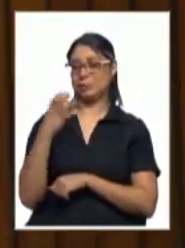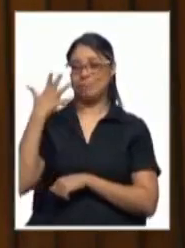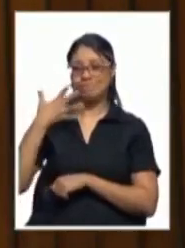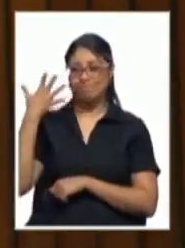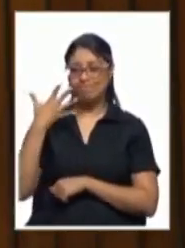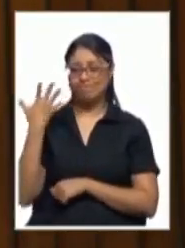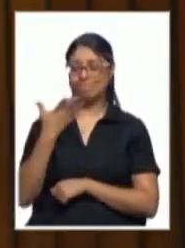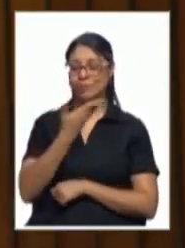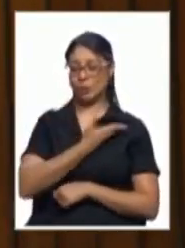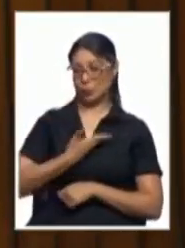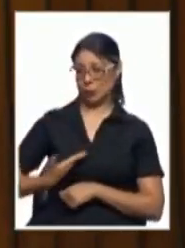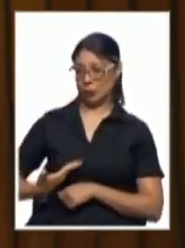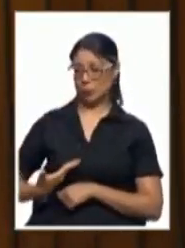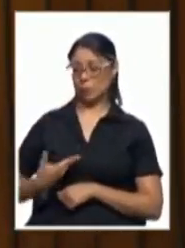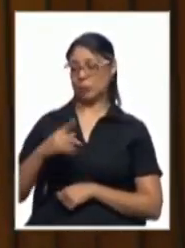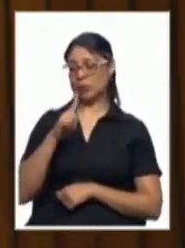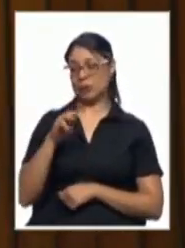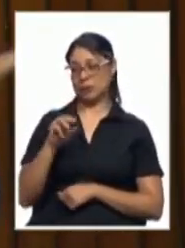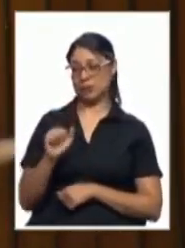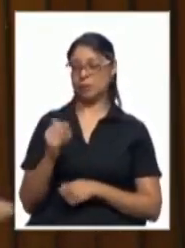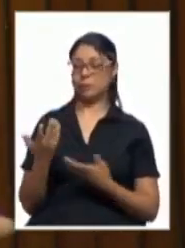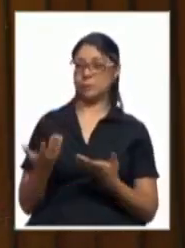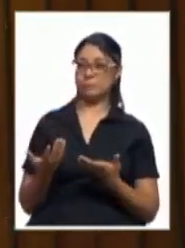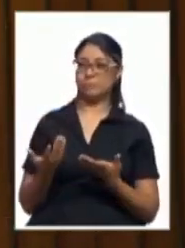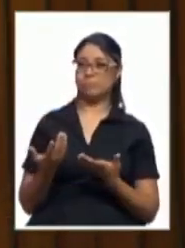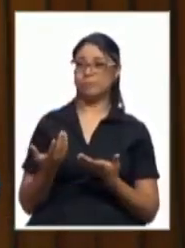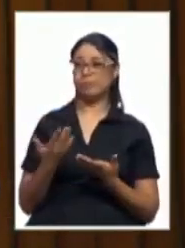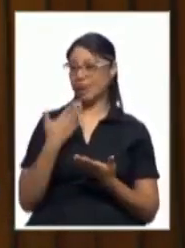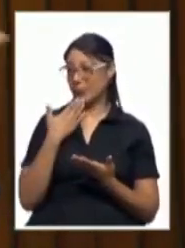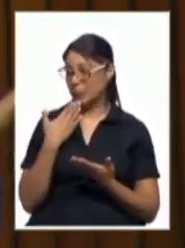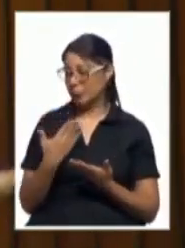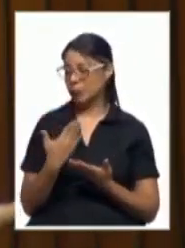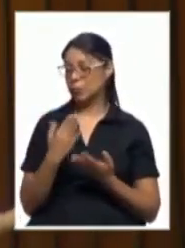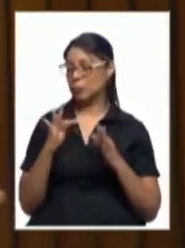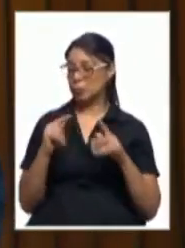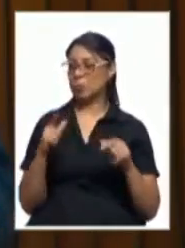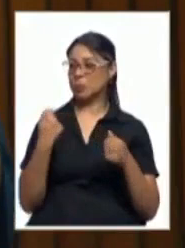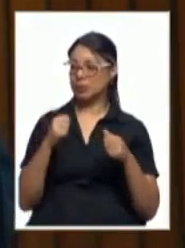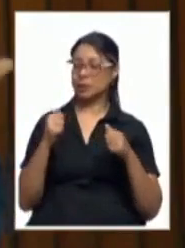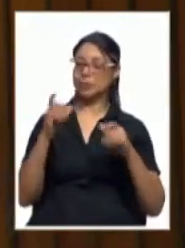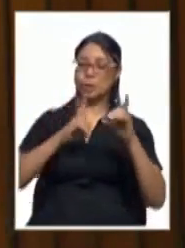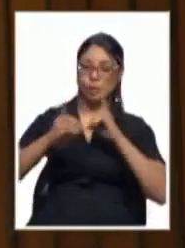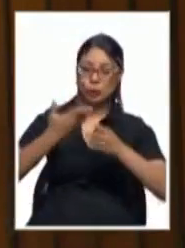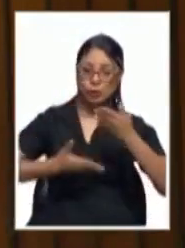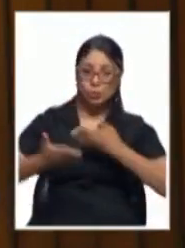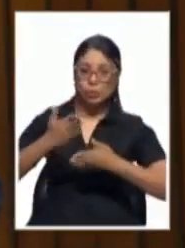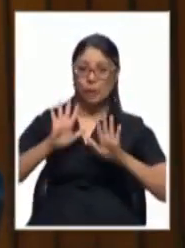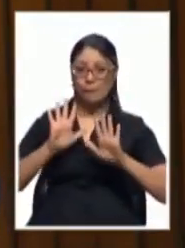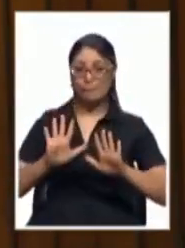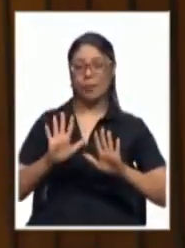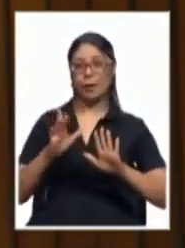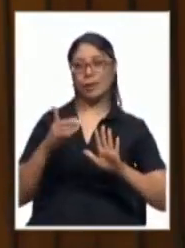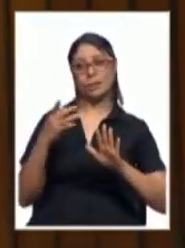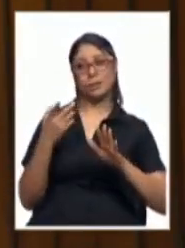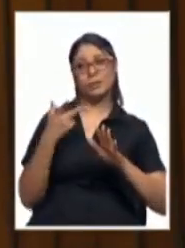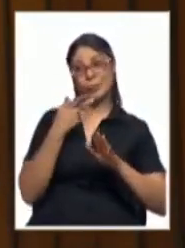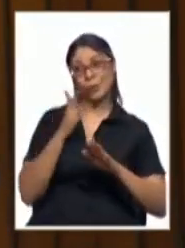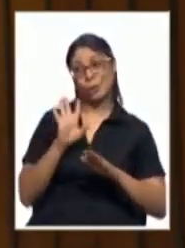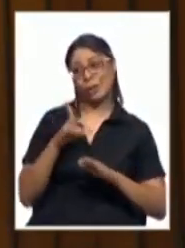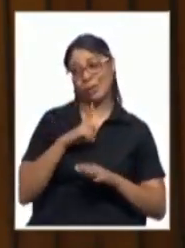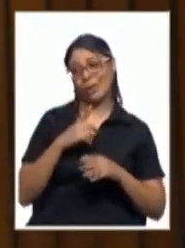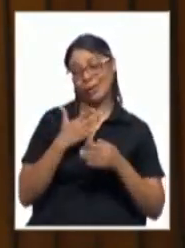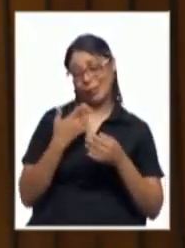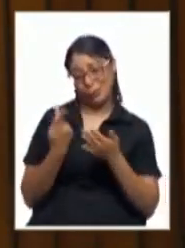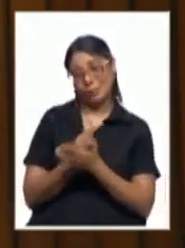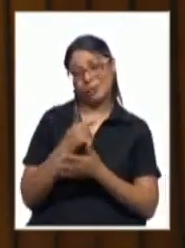Zema foi um discurso pedindo diálogo, mas já sinalizando alguns cortes, alguns projetos como